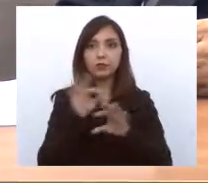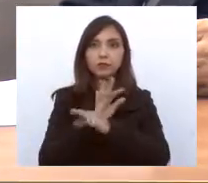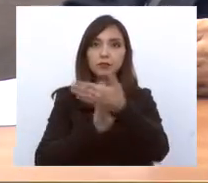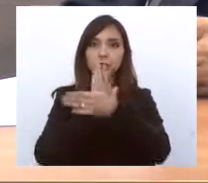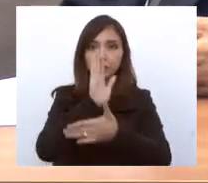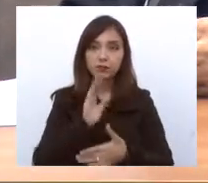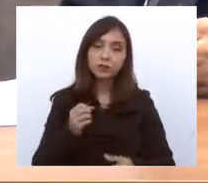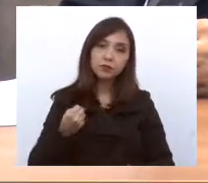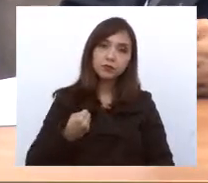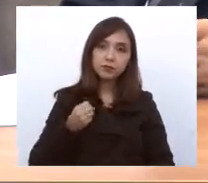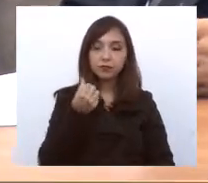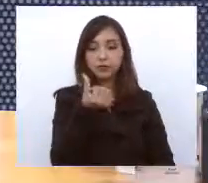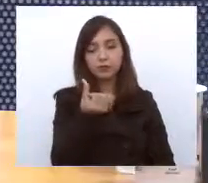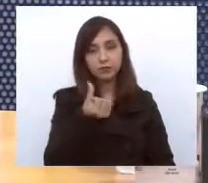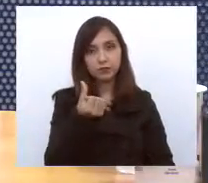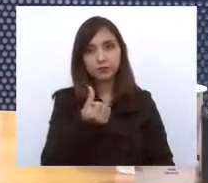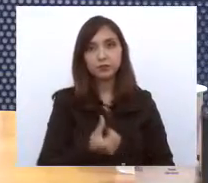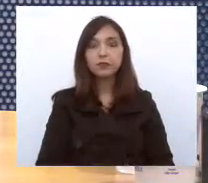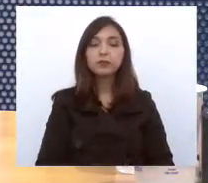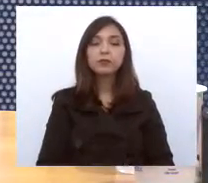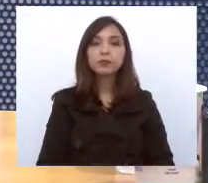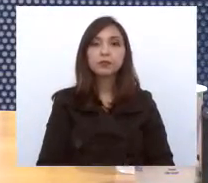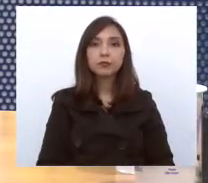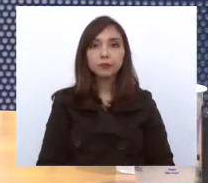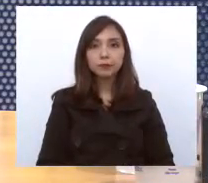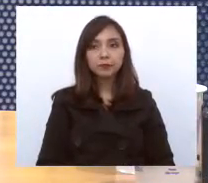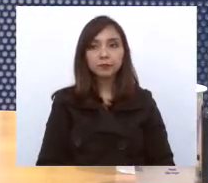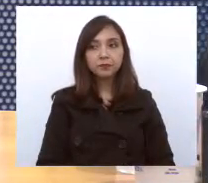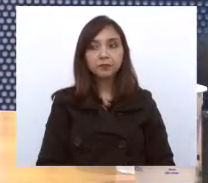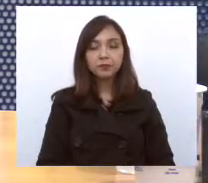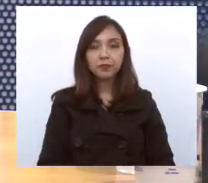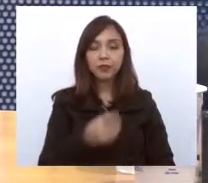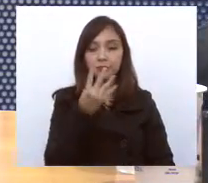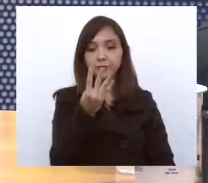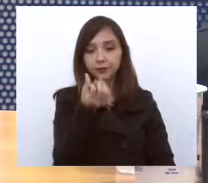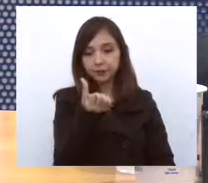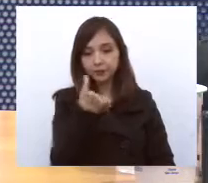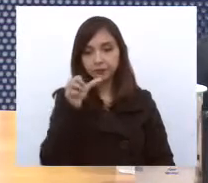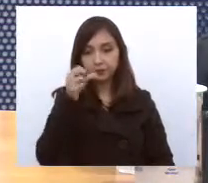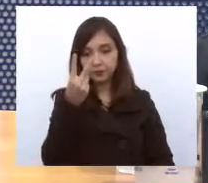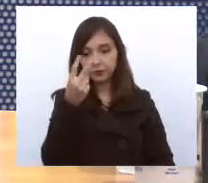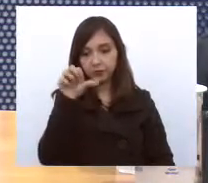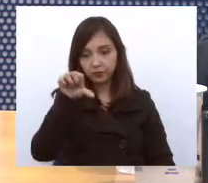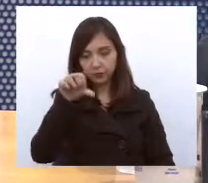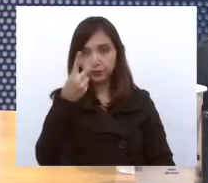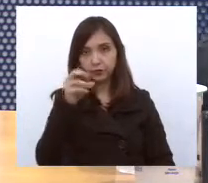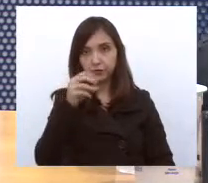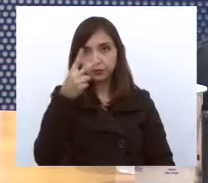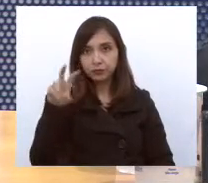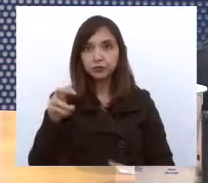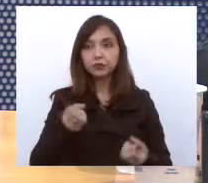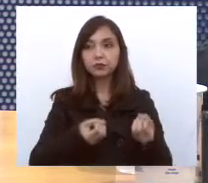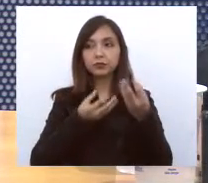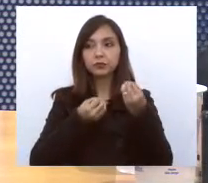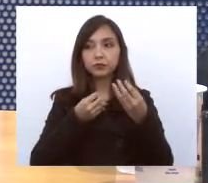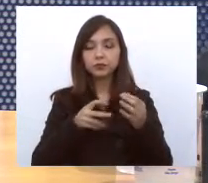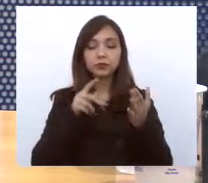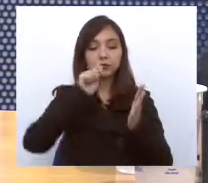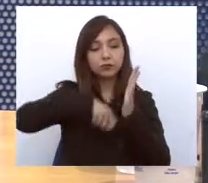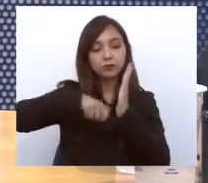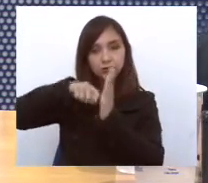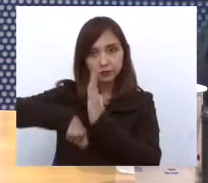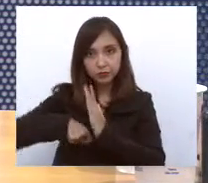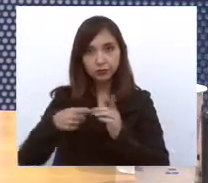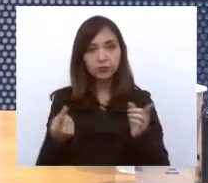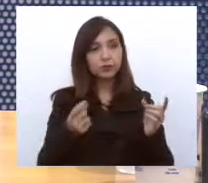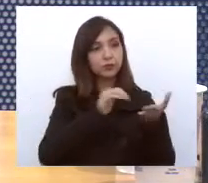votação, aprovada, encaminhe-se. Item 6º. Leitura, discussão e votação do requerimento 4629/2015. Informações referentes aos contratos firmados